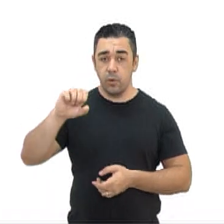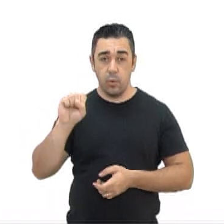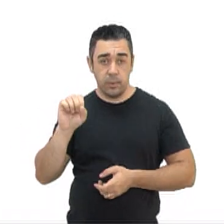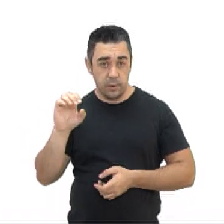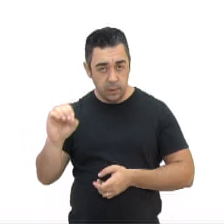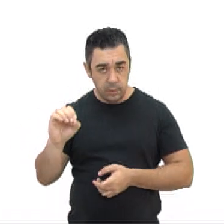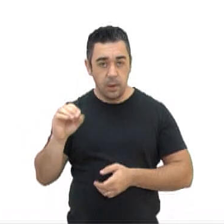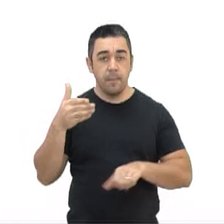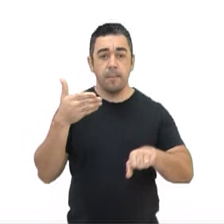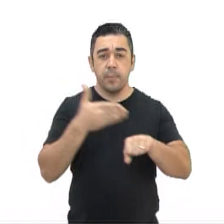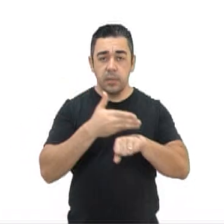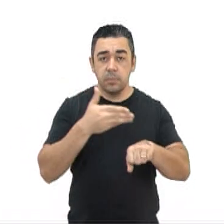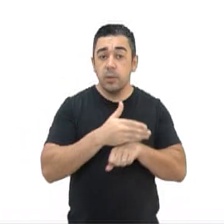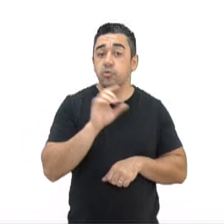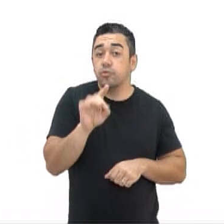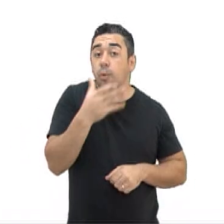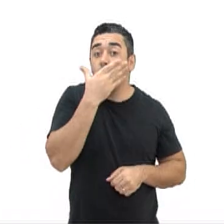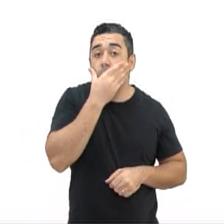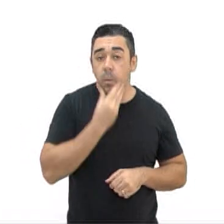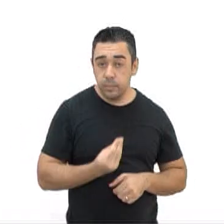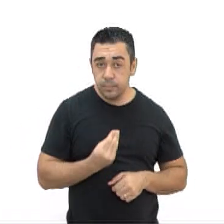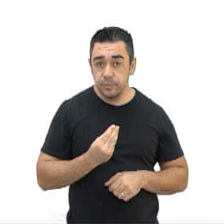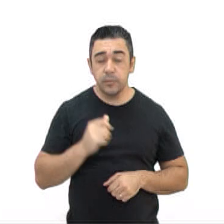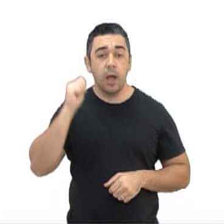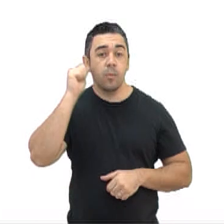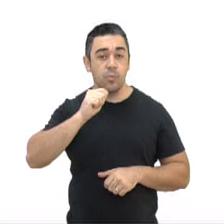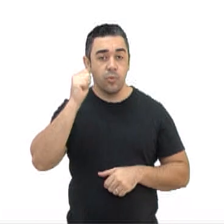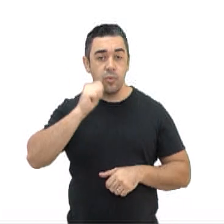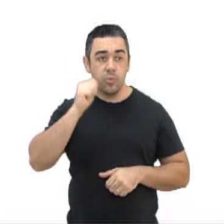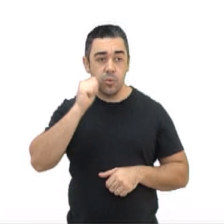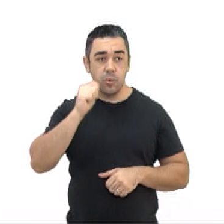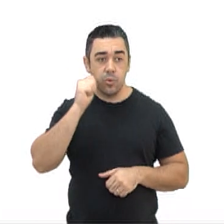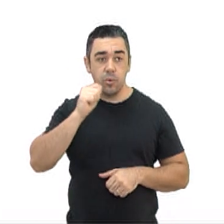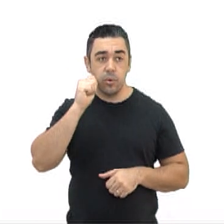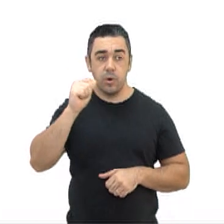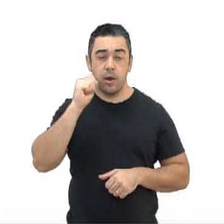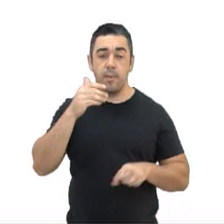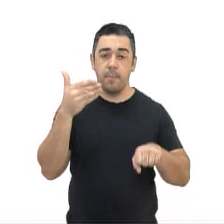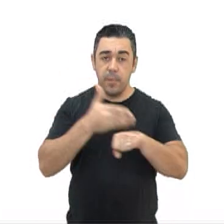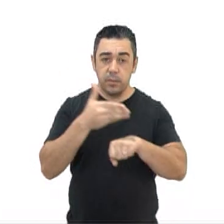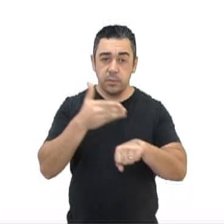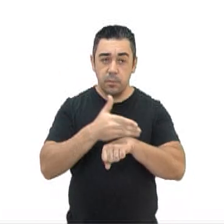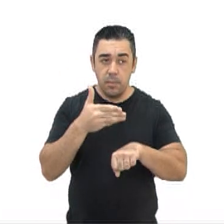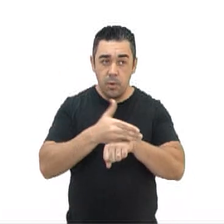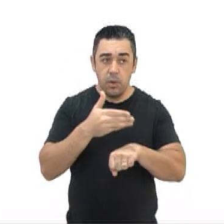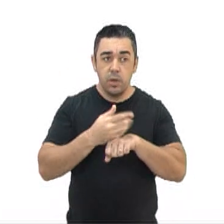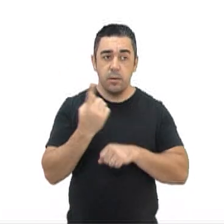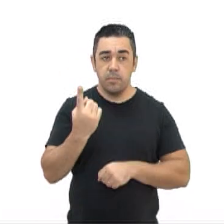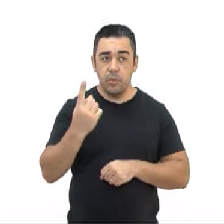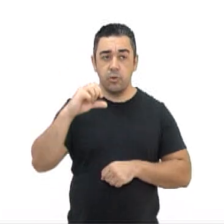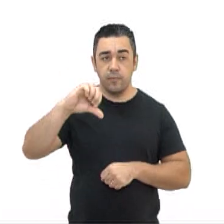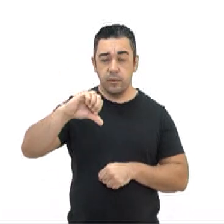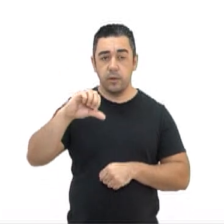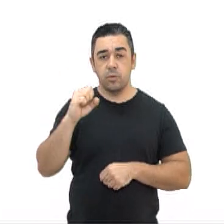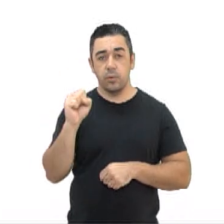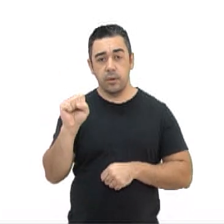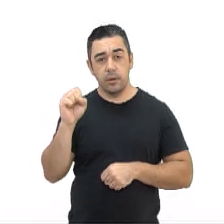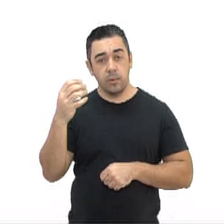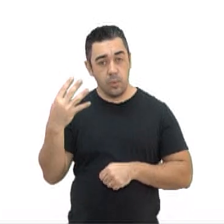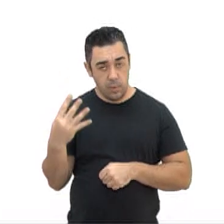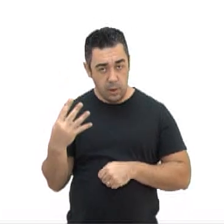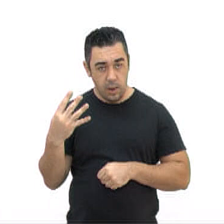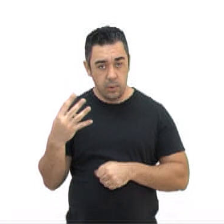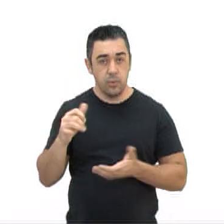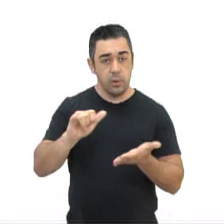a participação apenas dos homens. As mulheres foram participar dos Jogos somente em